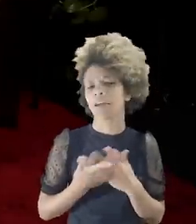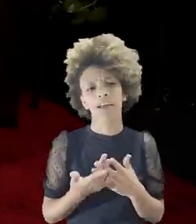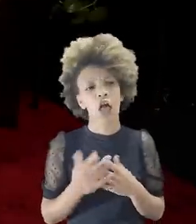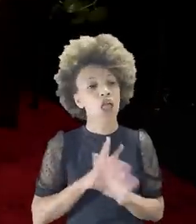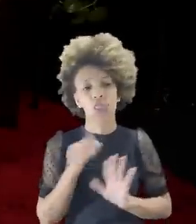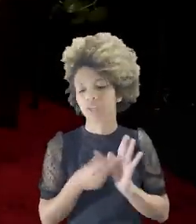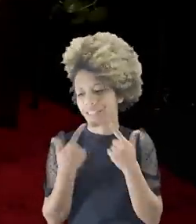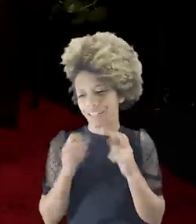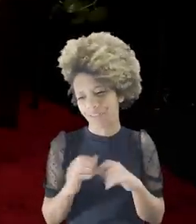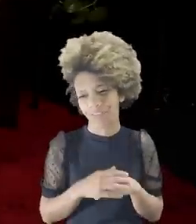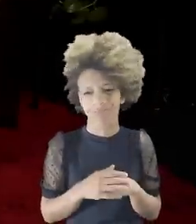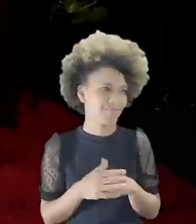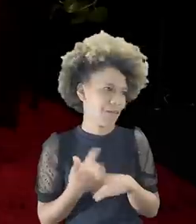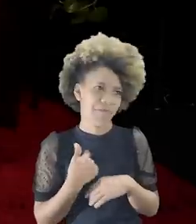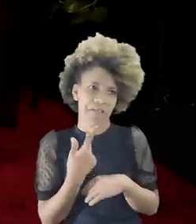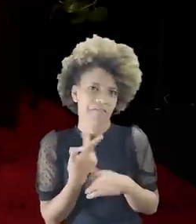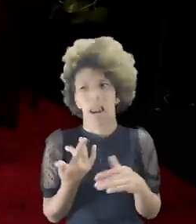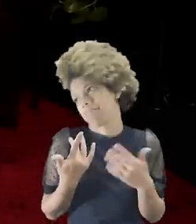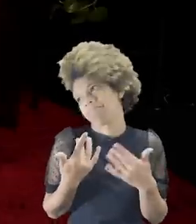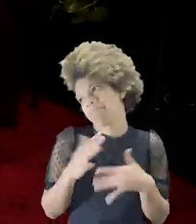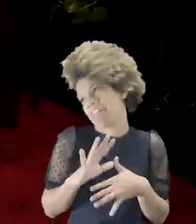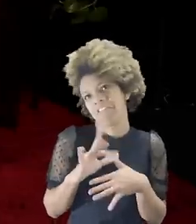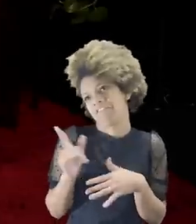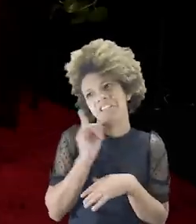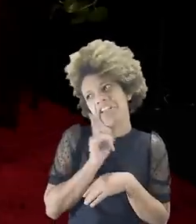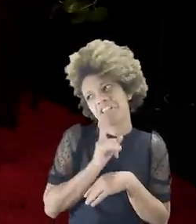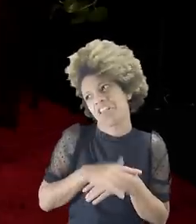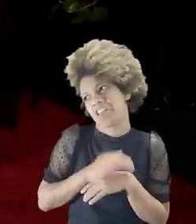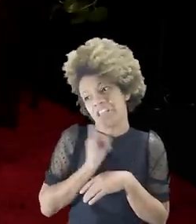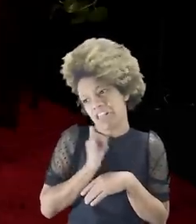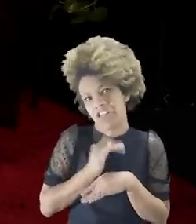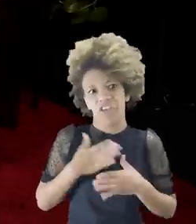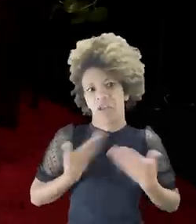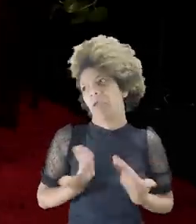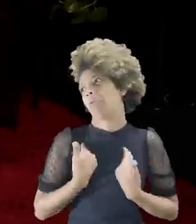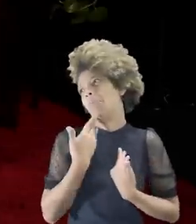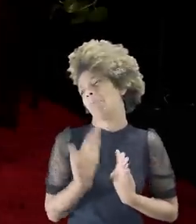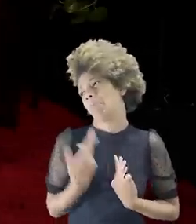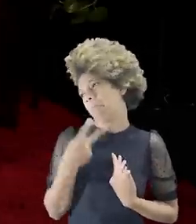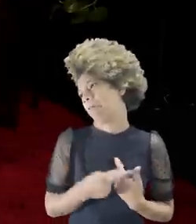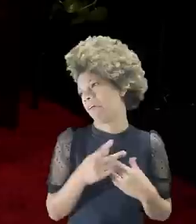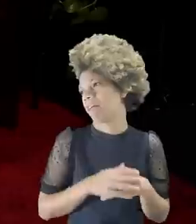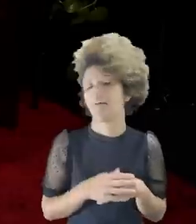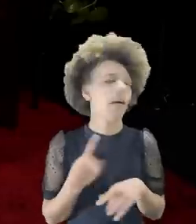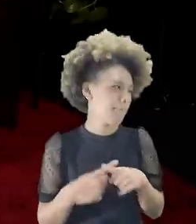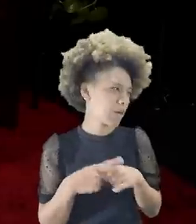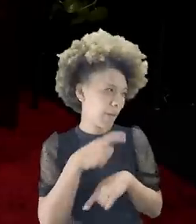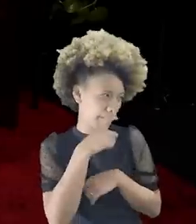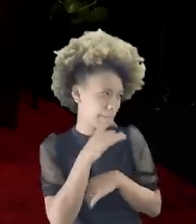falam todas as línguas falei mas eu tô falando língua latina você que é americano que eu falei italiana que surpreendente né